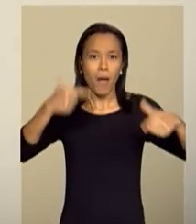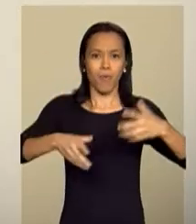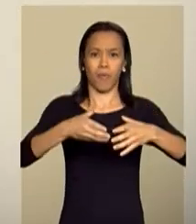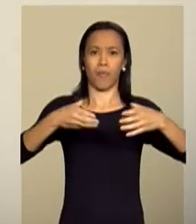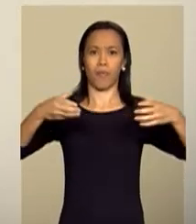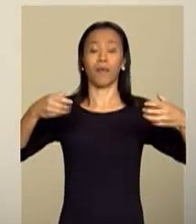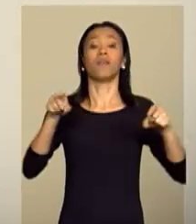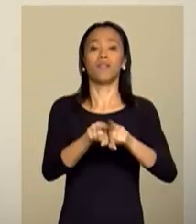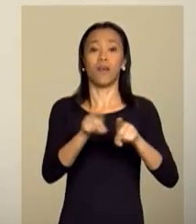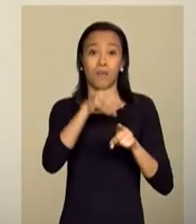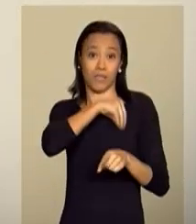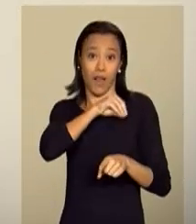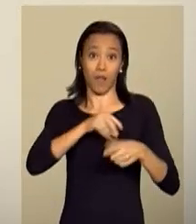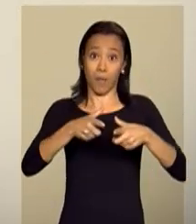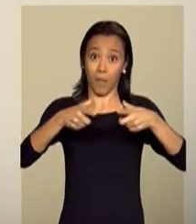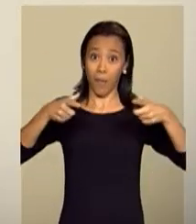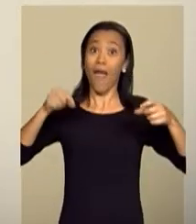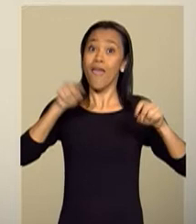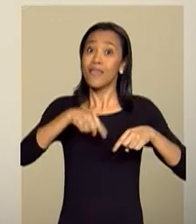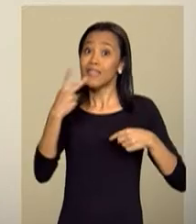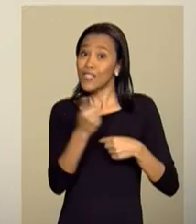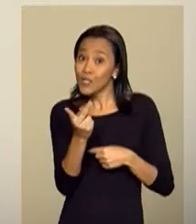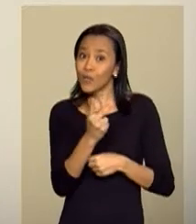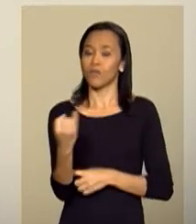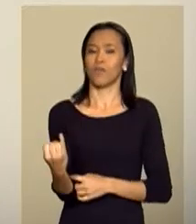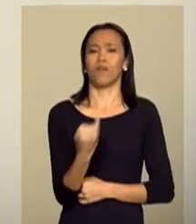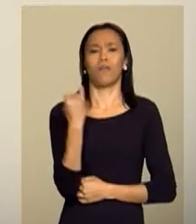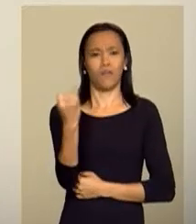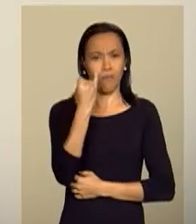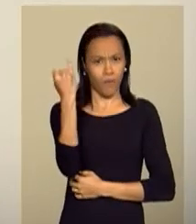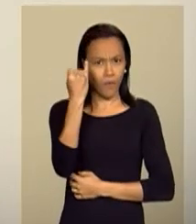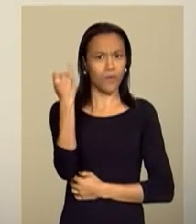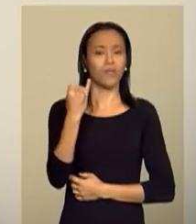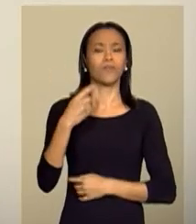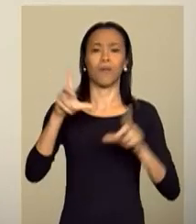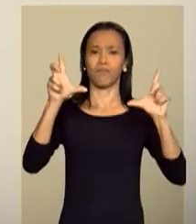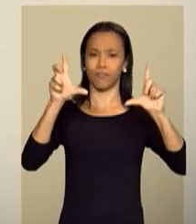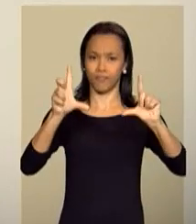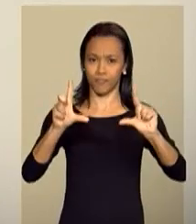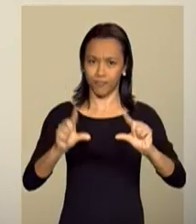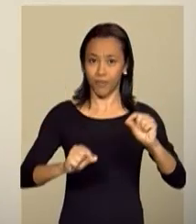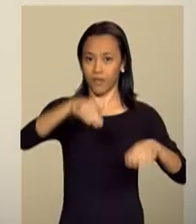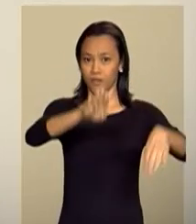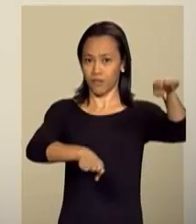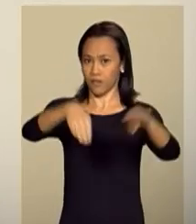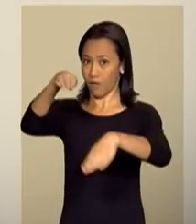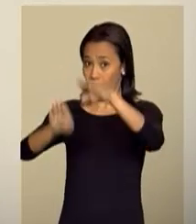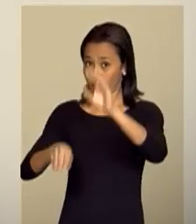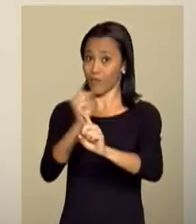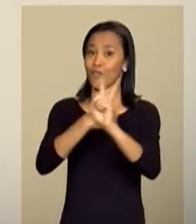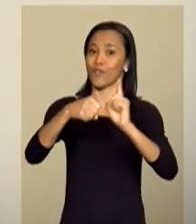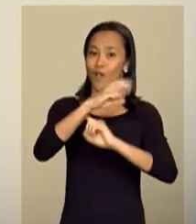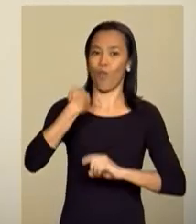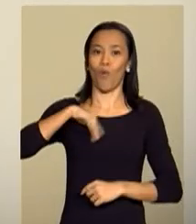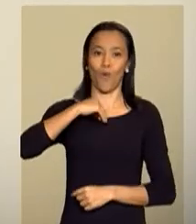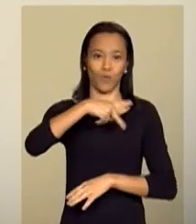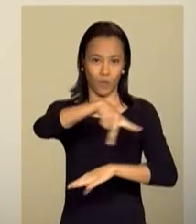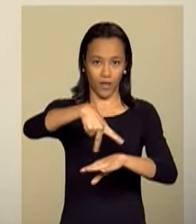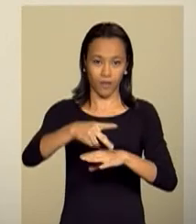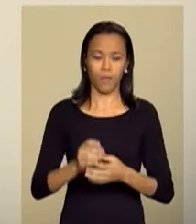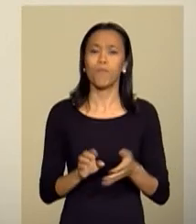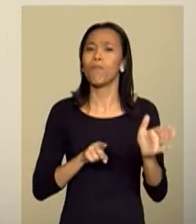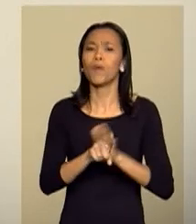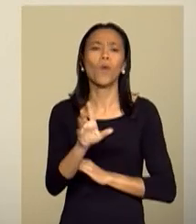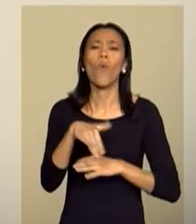em expansão são os fatores essenciais para diminuição da desigualdade no nosso país presidenta